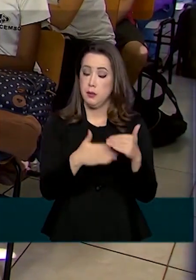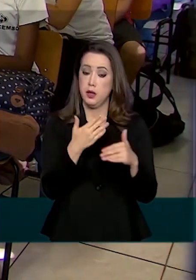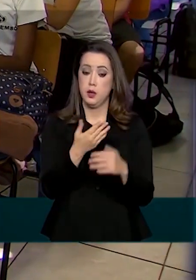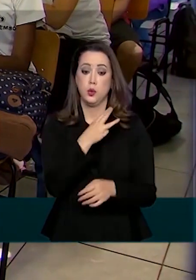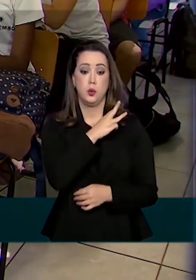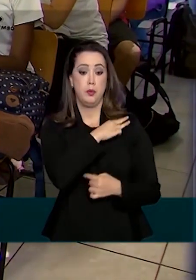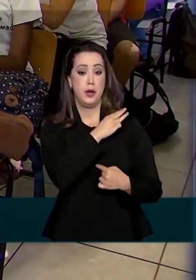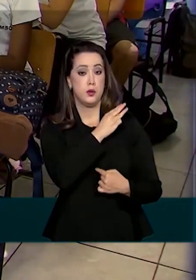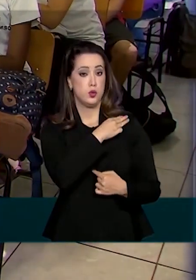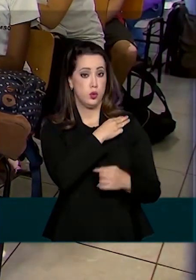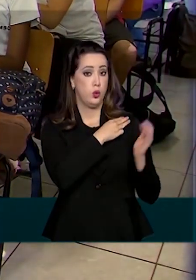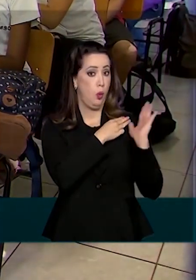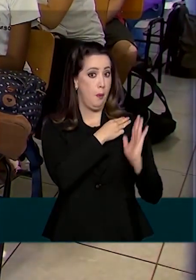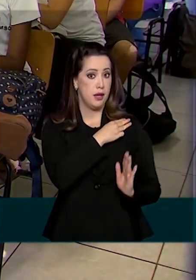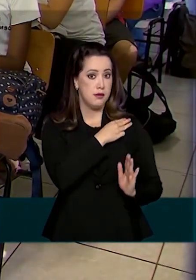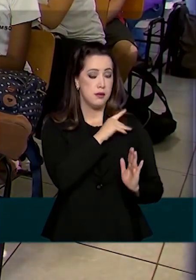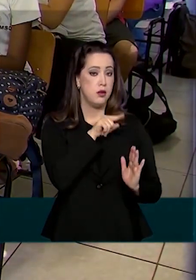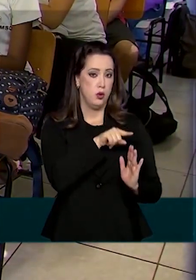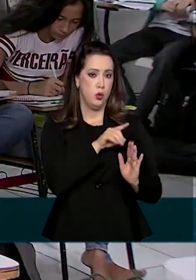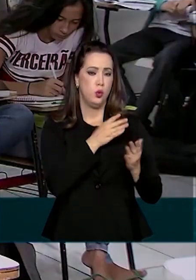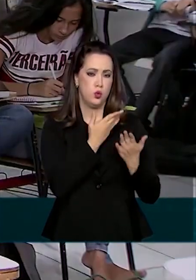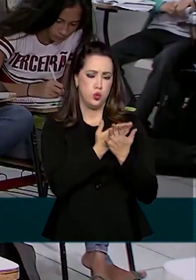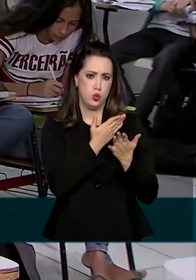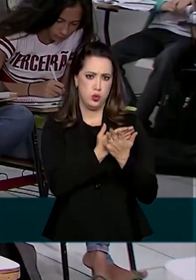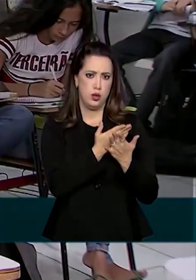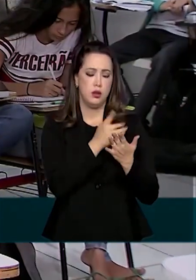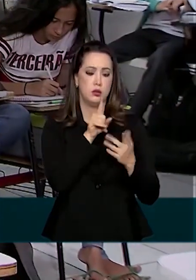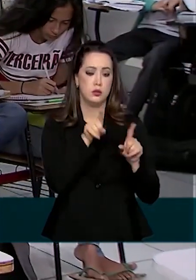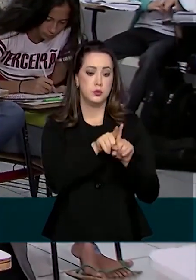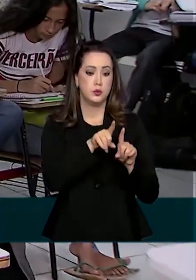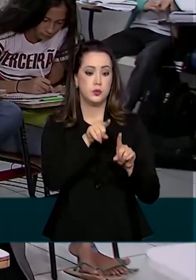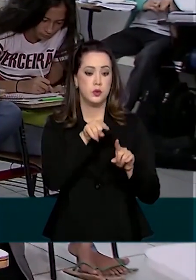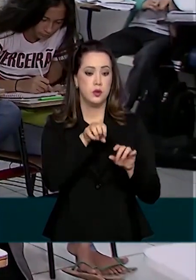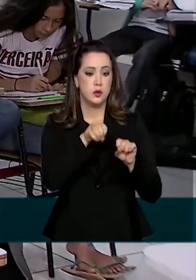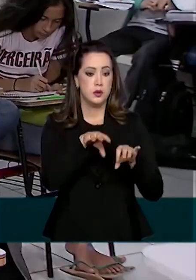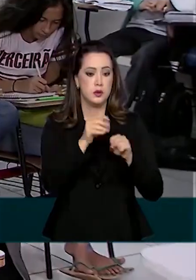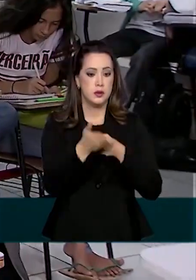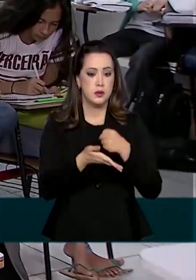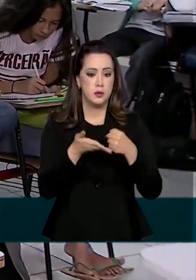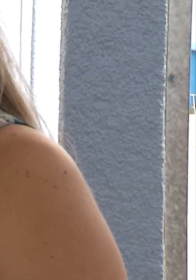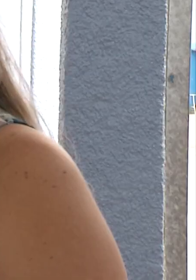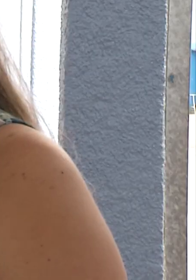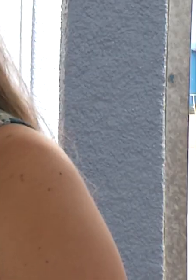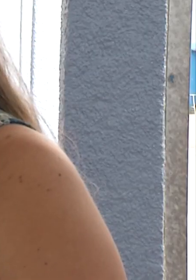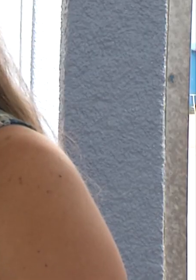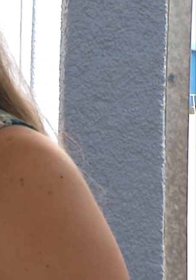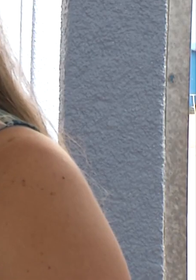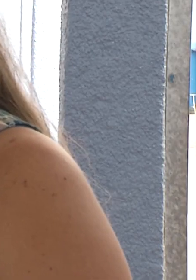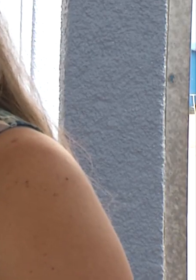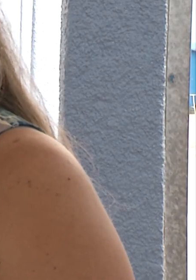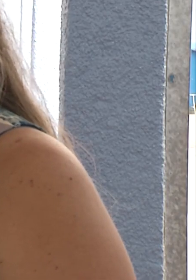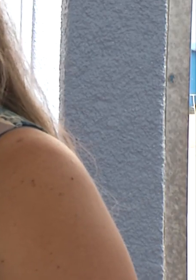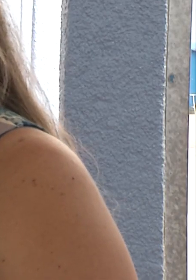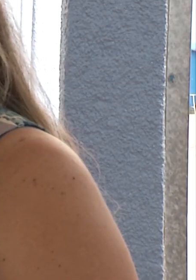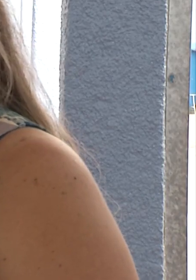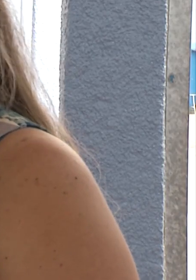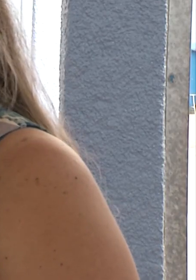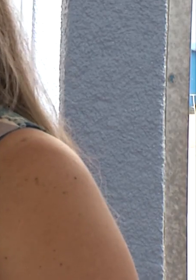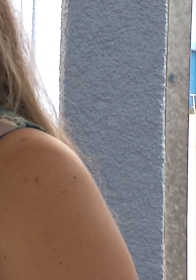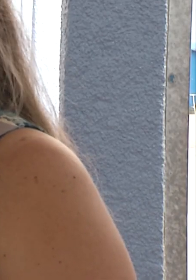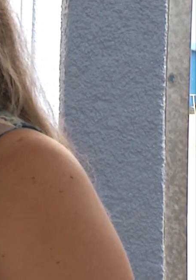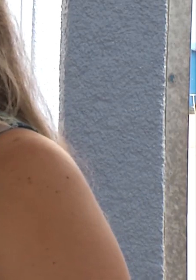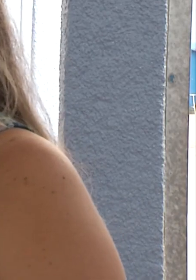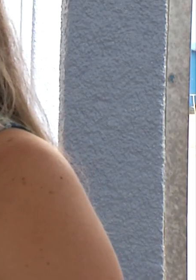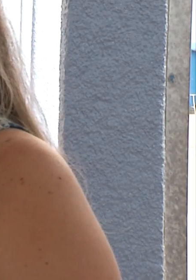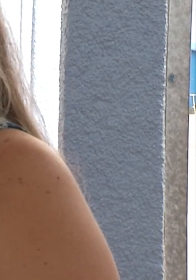resultado chegou com a aplicação de novas e efetivas práticas educacionais. Essa avaliação é uma avaliação que vem nos